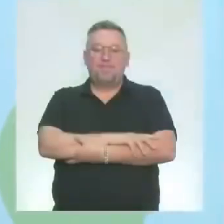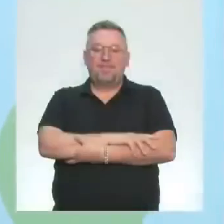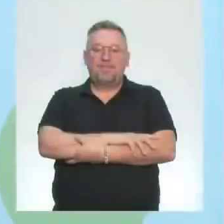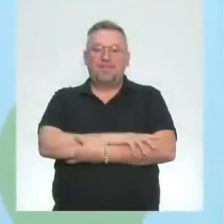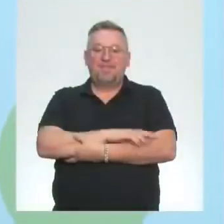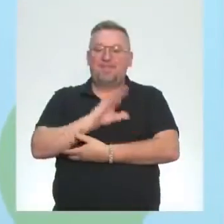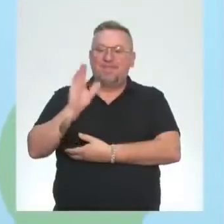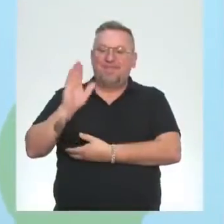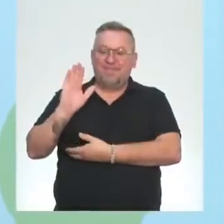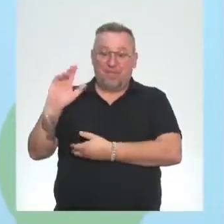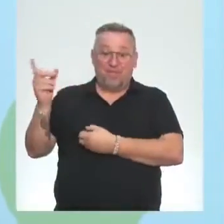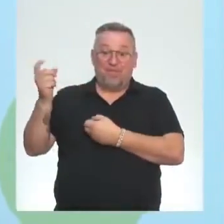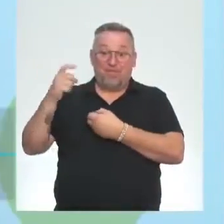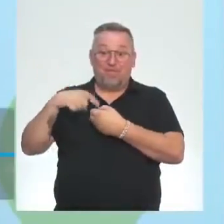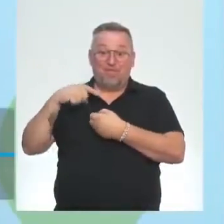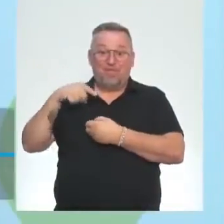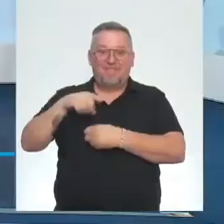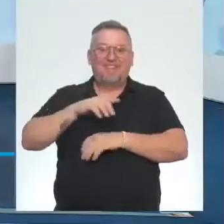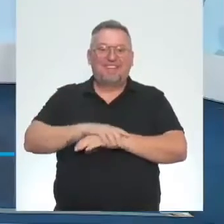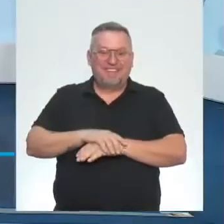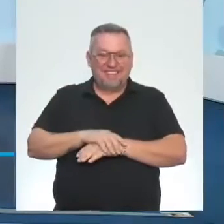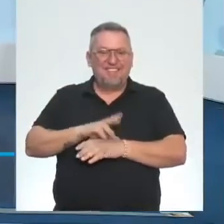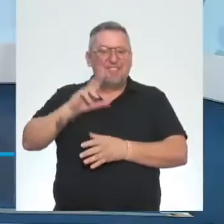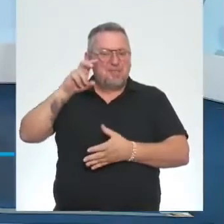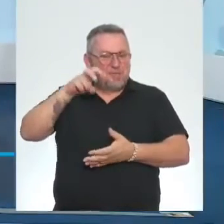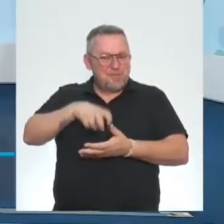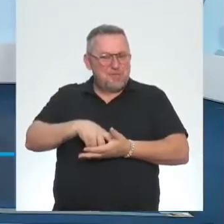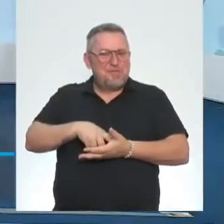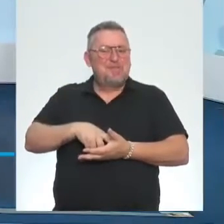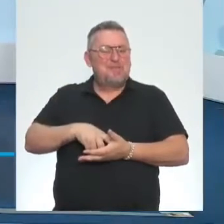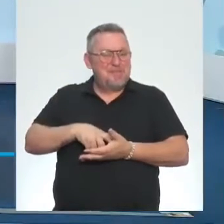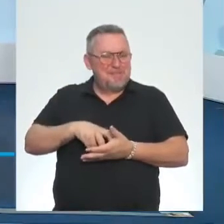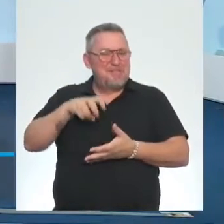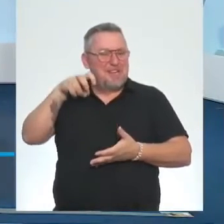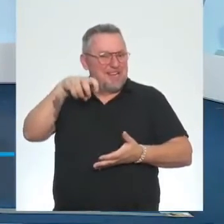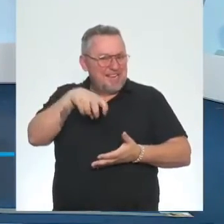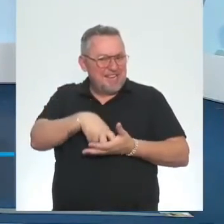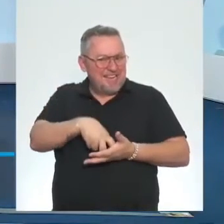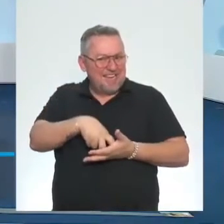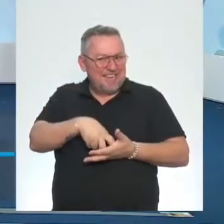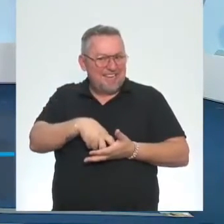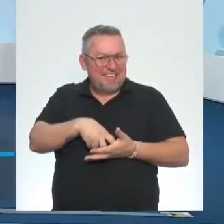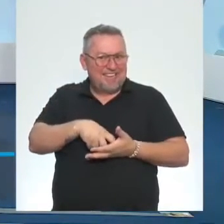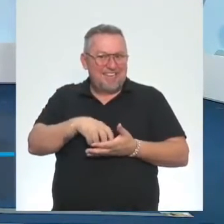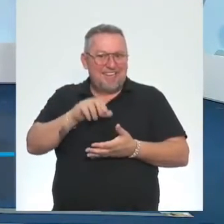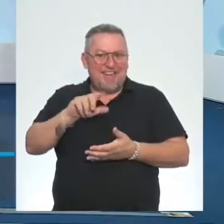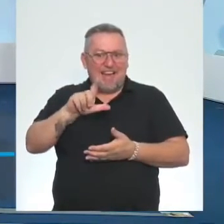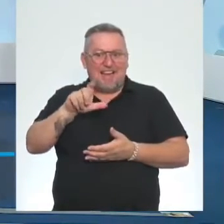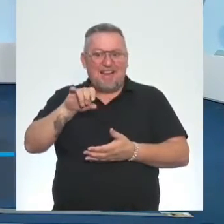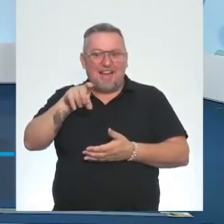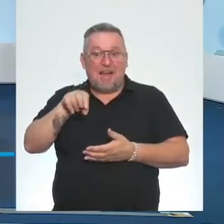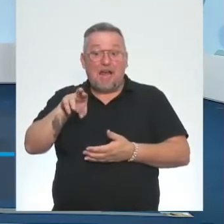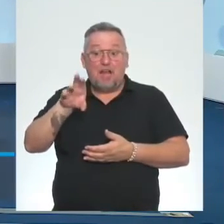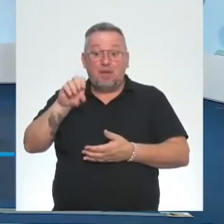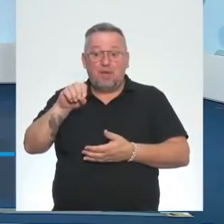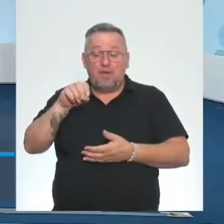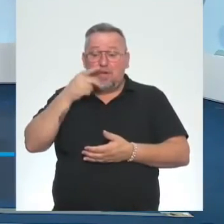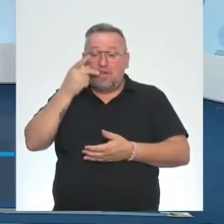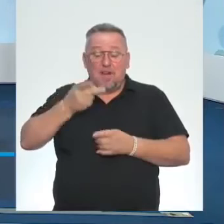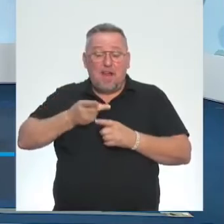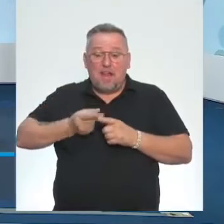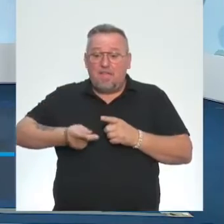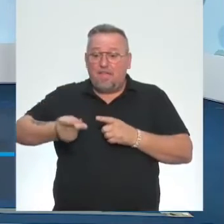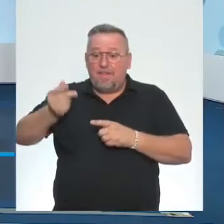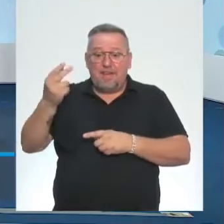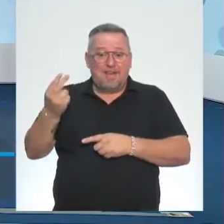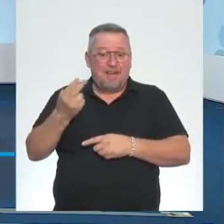Oi, Osmar, voltamos aqui. Castigo, o pessoal disse que é um castigo, castigo, né? pessoal. O Alejandro e a Rebeca estão dizendo, infinita, não dá